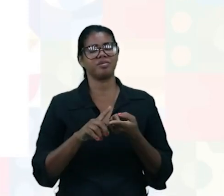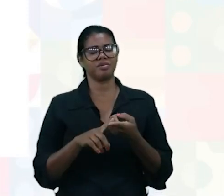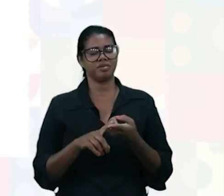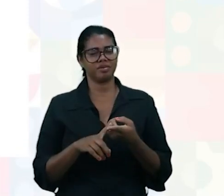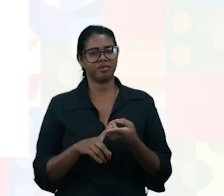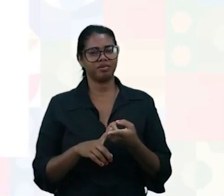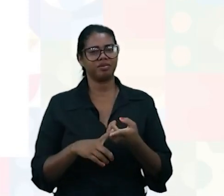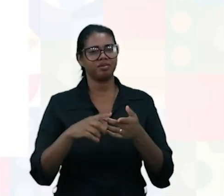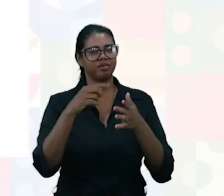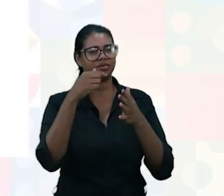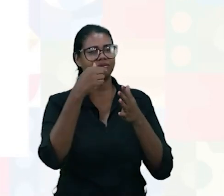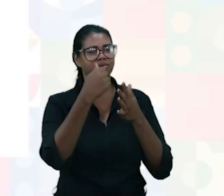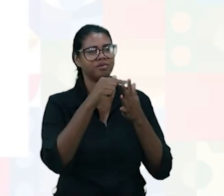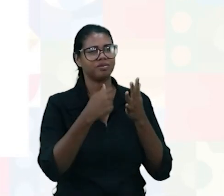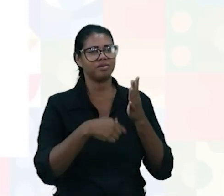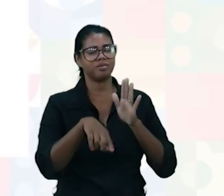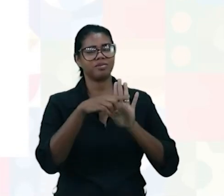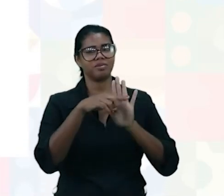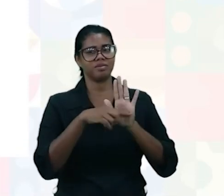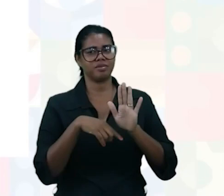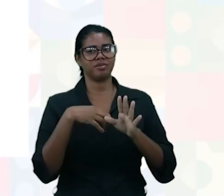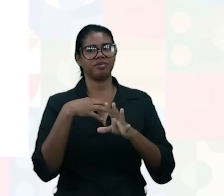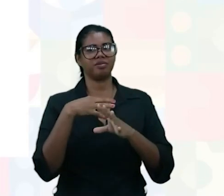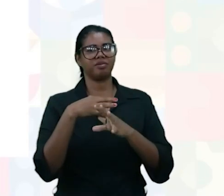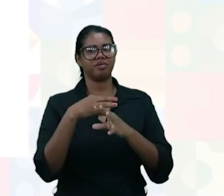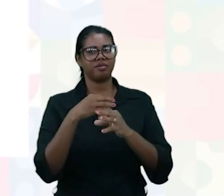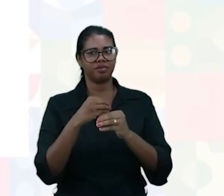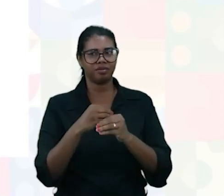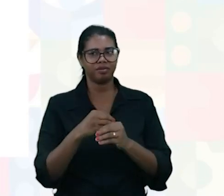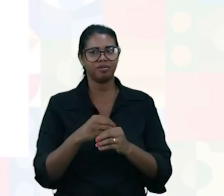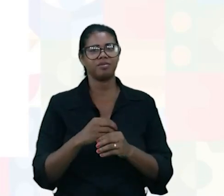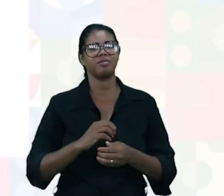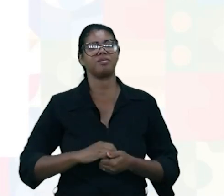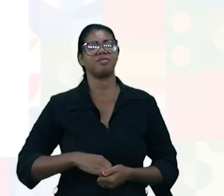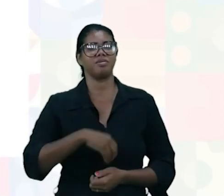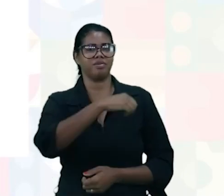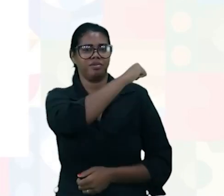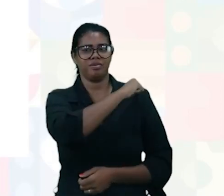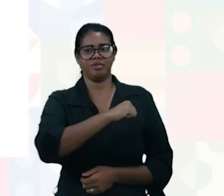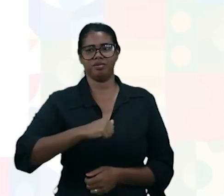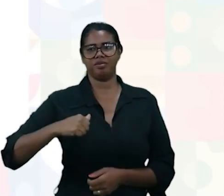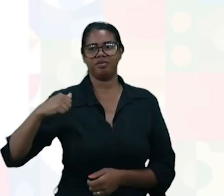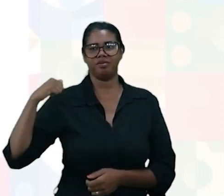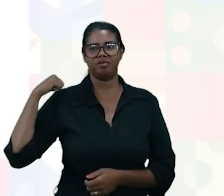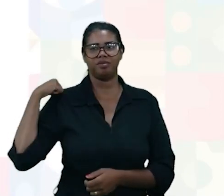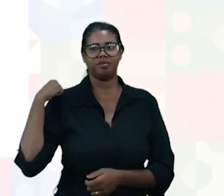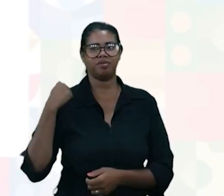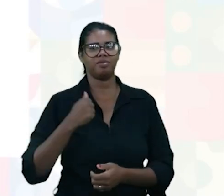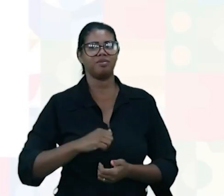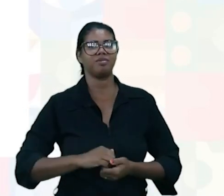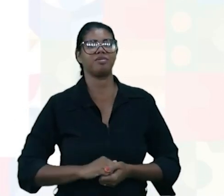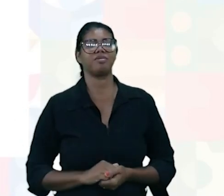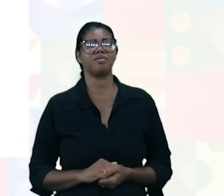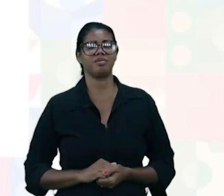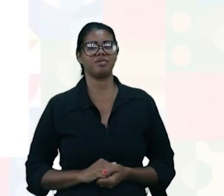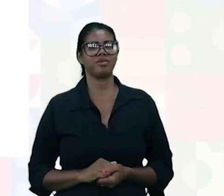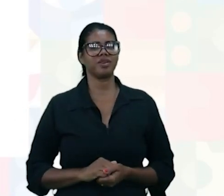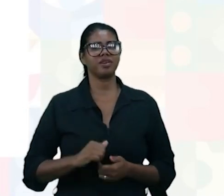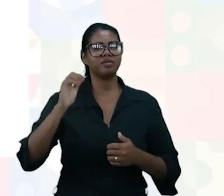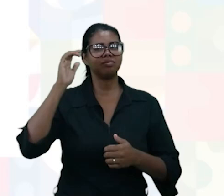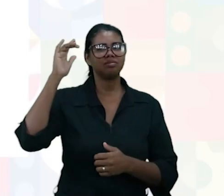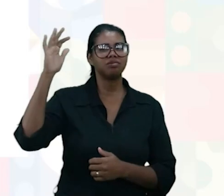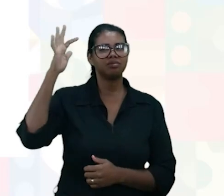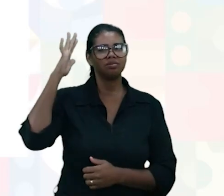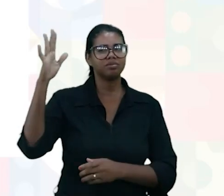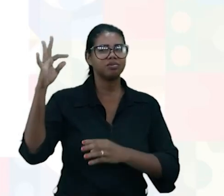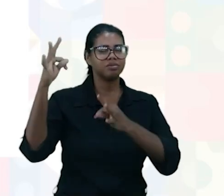da classificação é o estagirista Aristóteles. Sim, gente. Aristóteles influencia o pensamento como um todo,